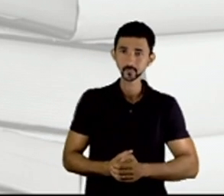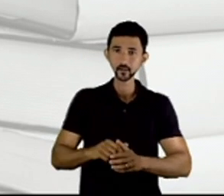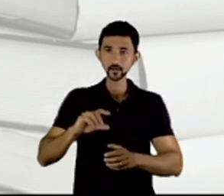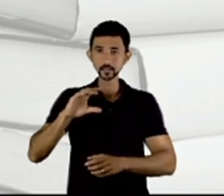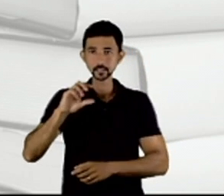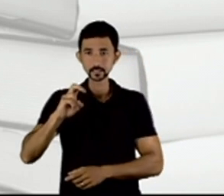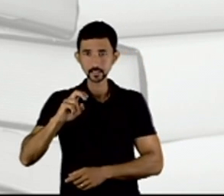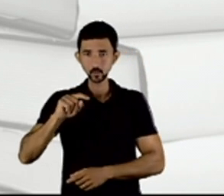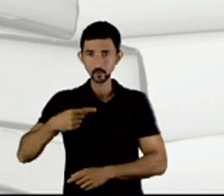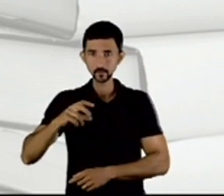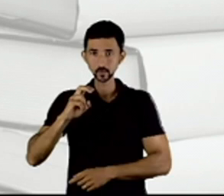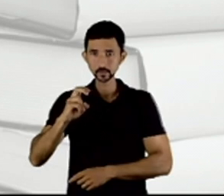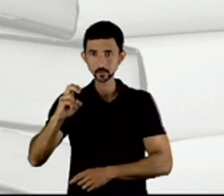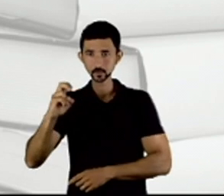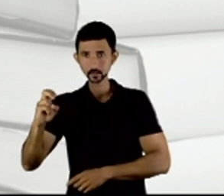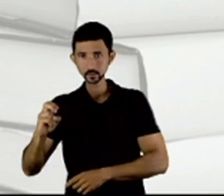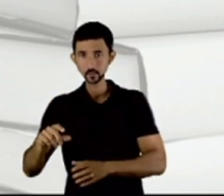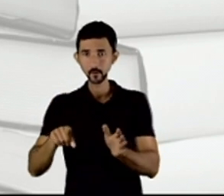5,55555 menos